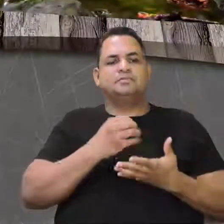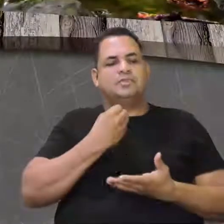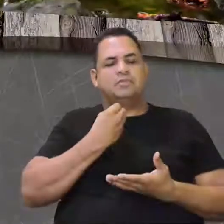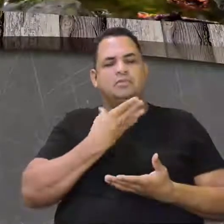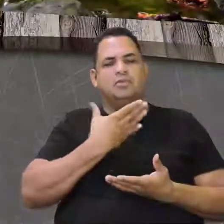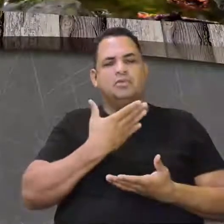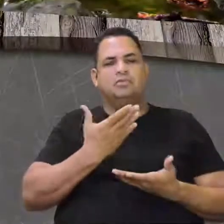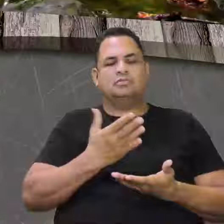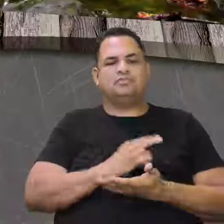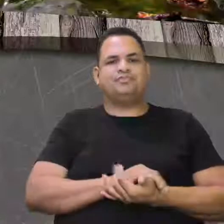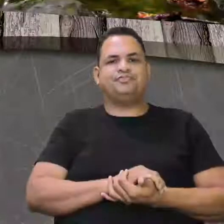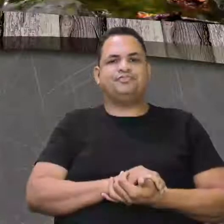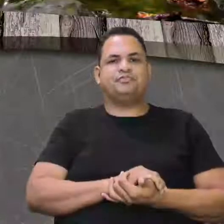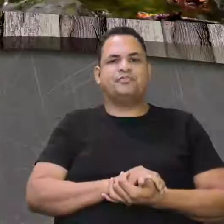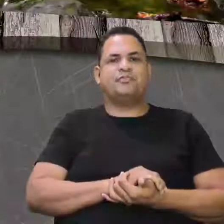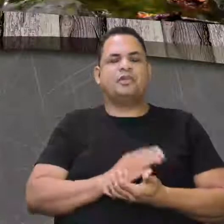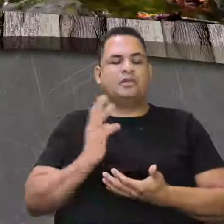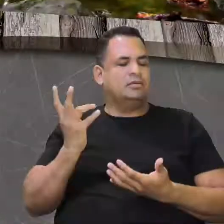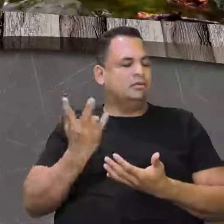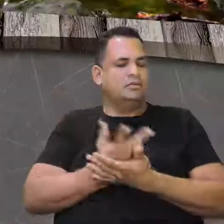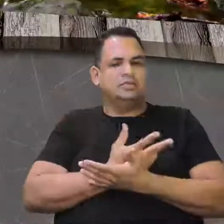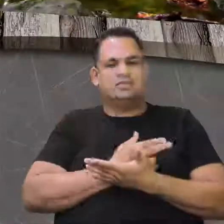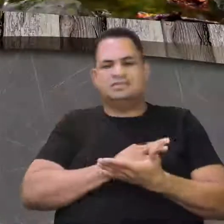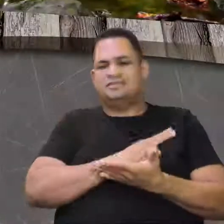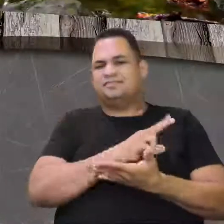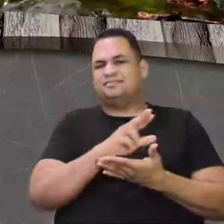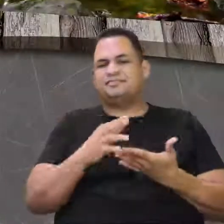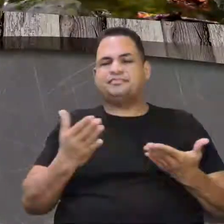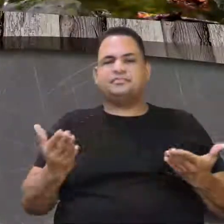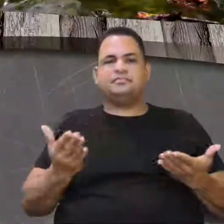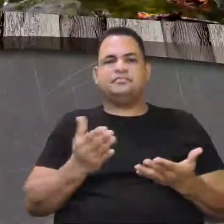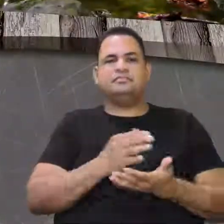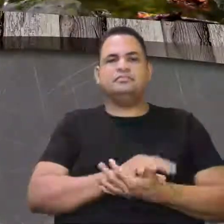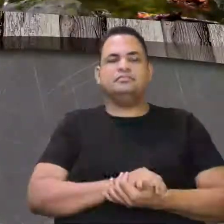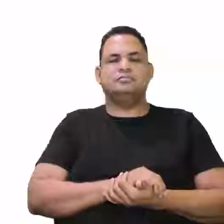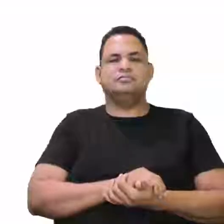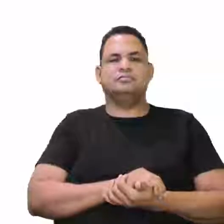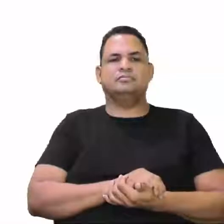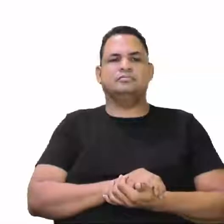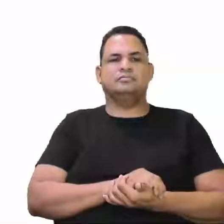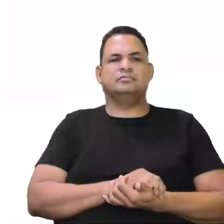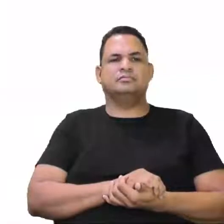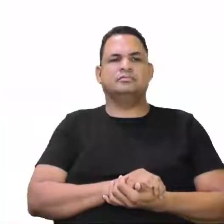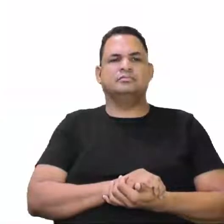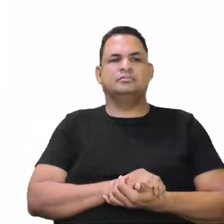satisfatório isso aí. Ainda acontece muito. Olha lá.